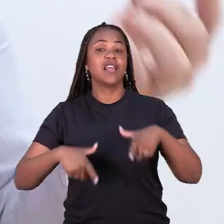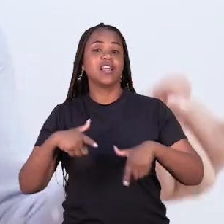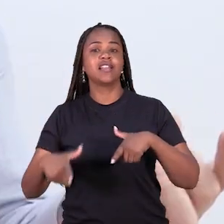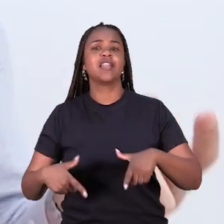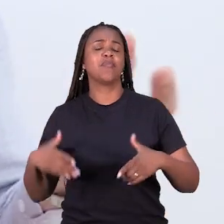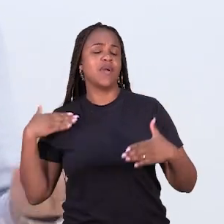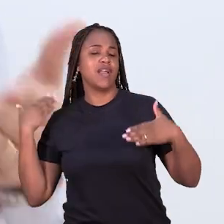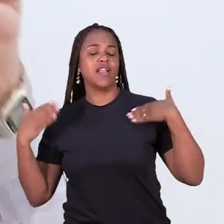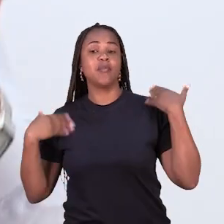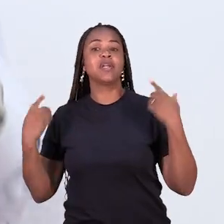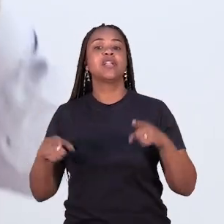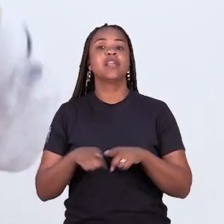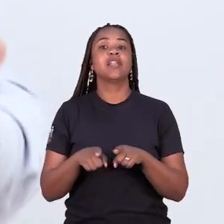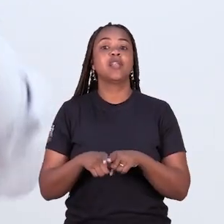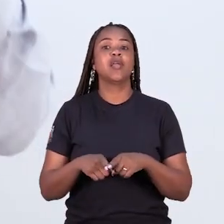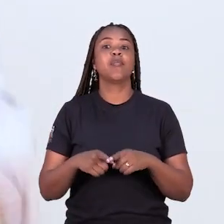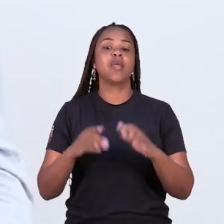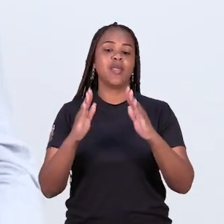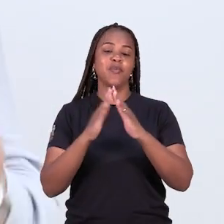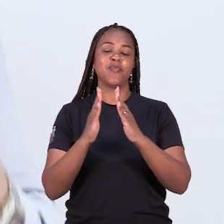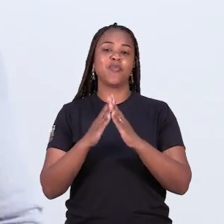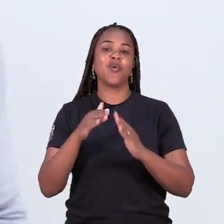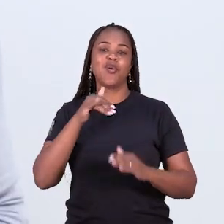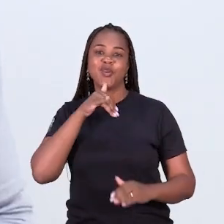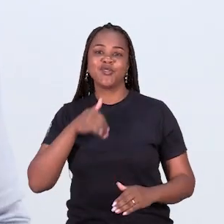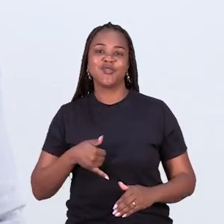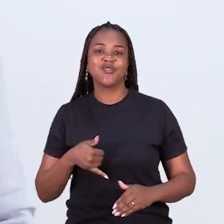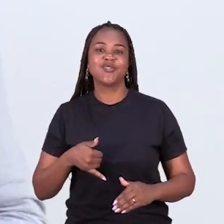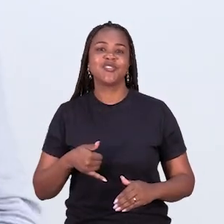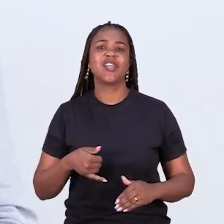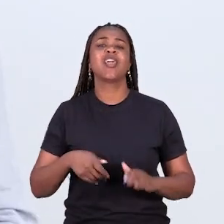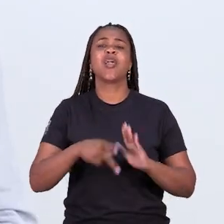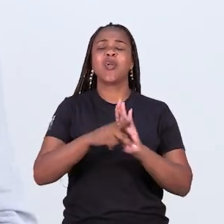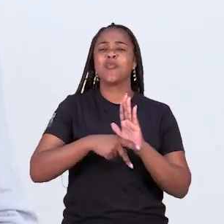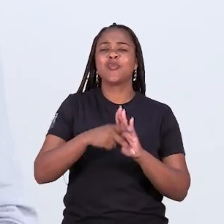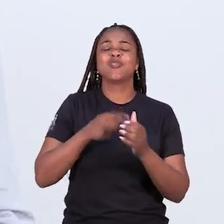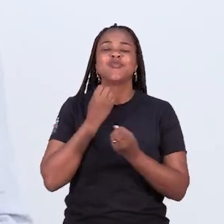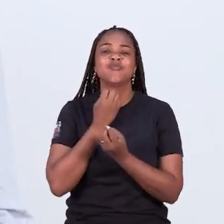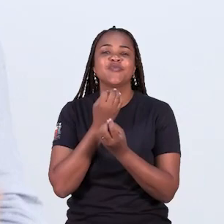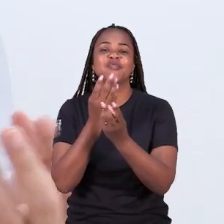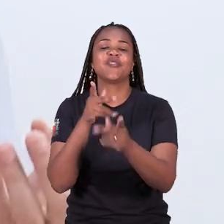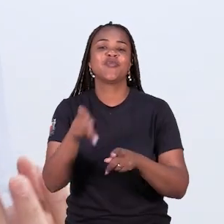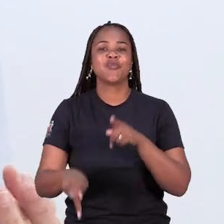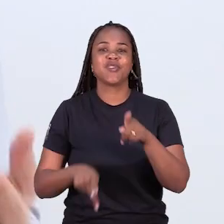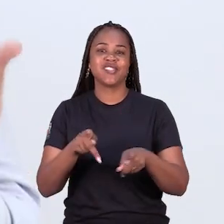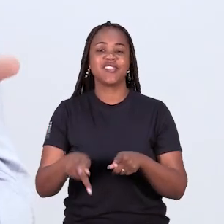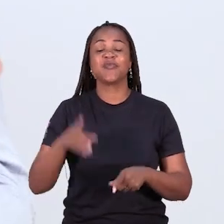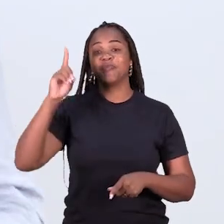vem a trabalho, e para as próprias pessoas que moram na nossa cidade. Projeto esse que traz